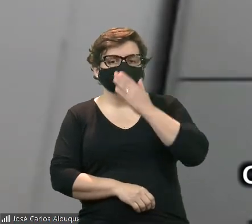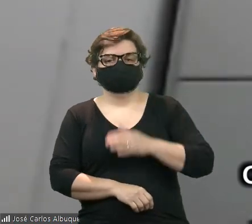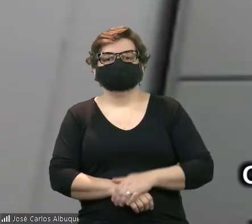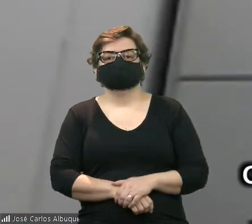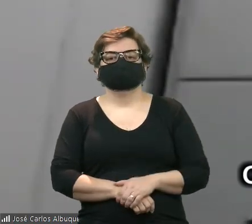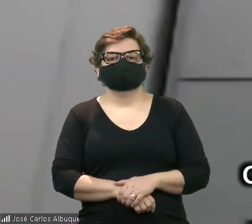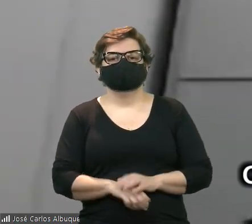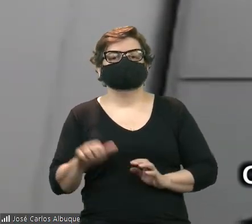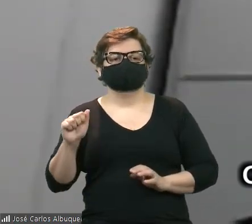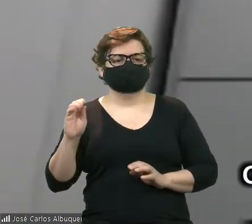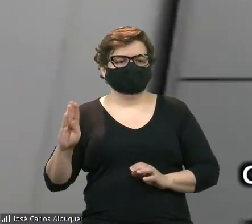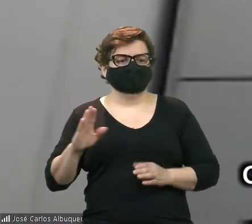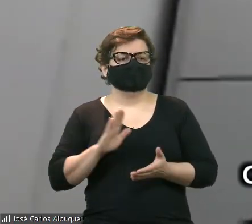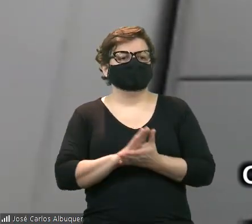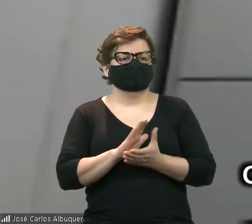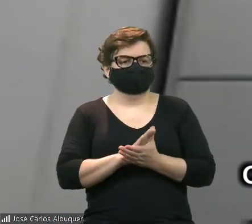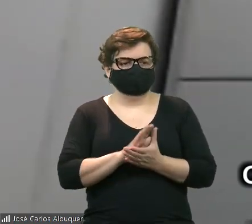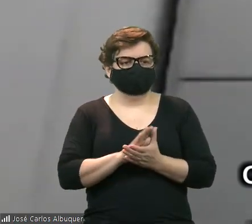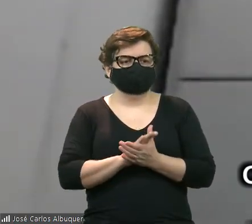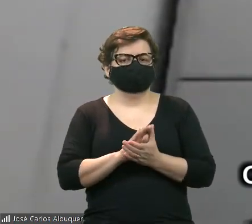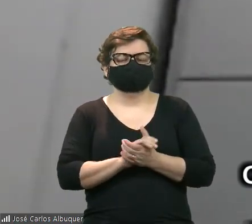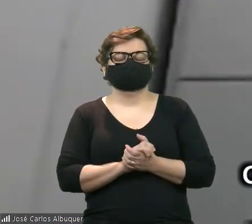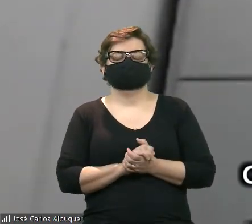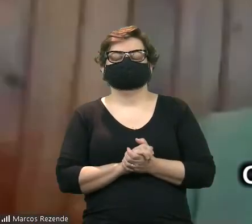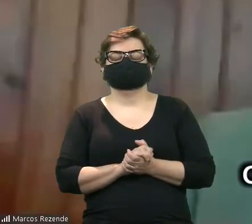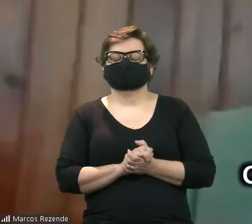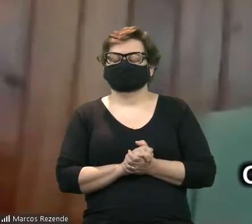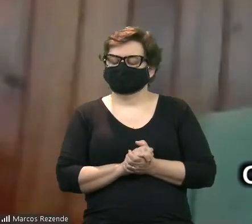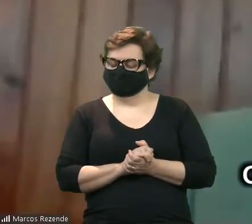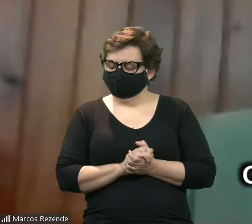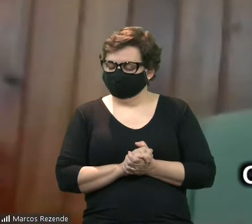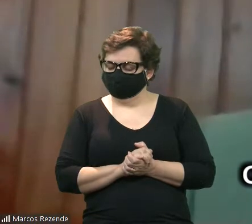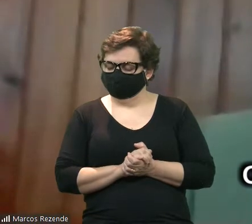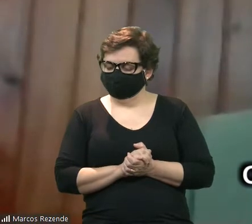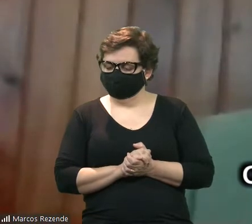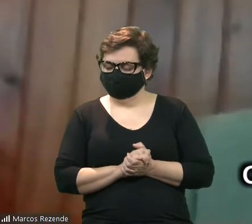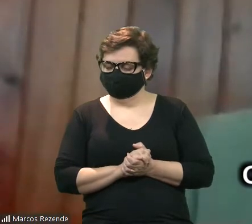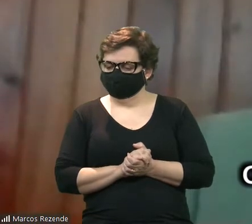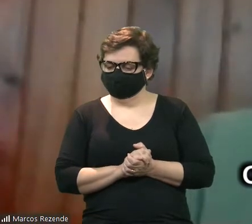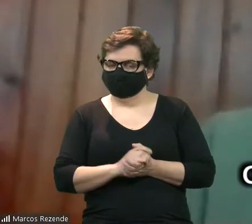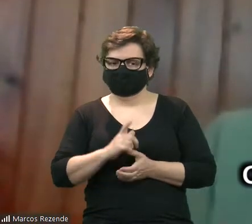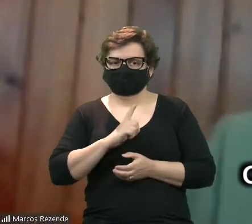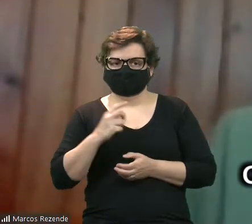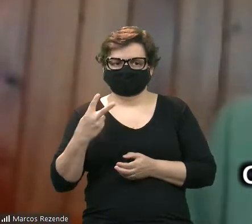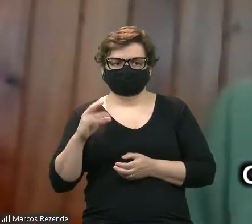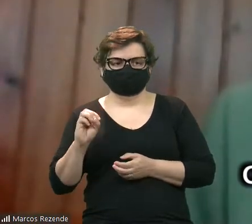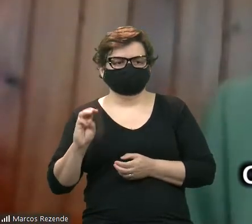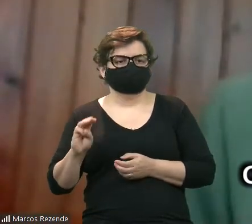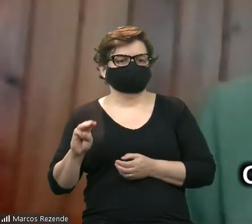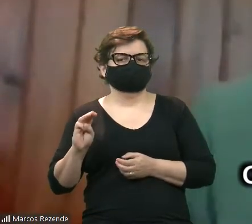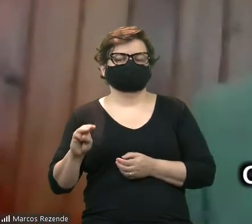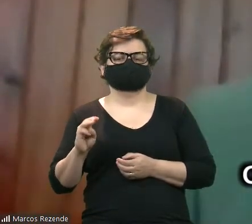Quem quer? Parabenizar aí o executivo. Dispõe de 20 minutos, vereador, desculpa.